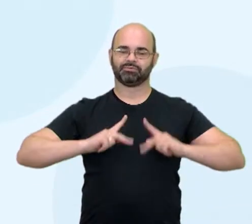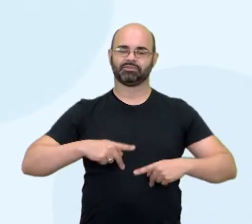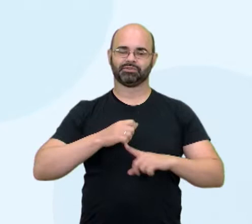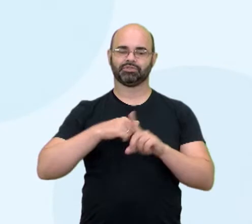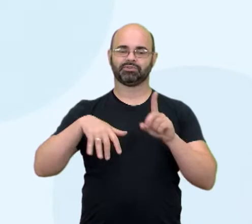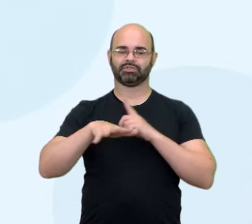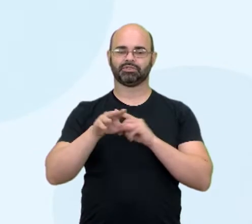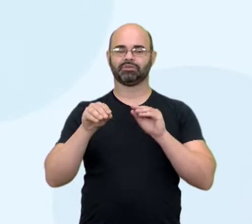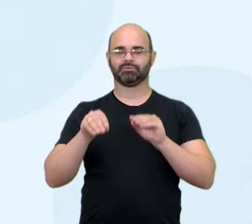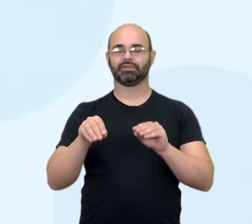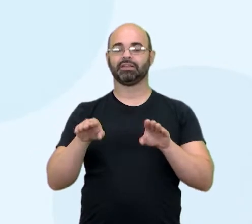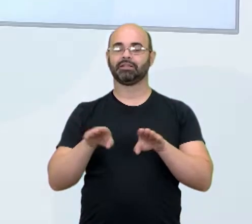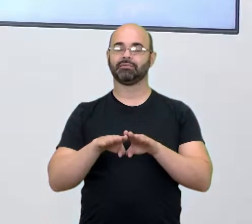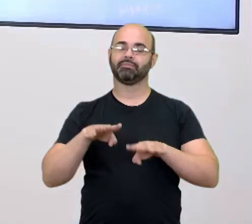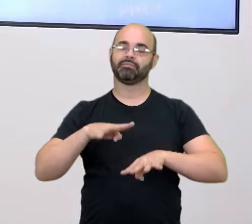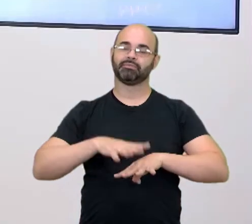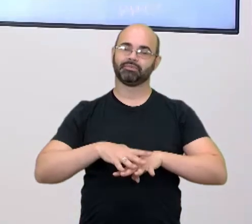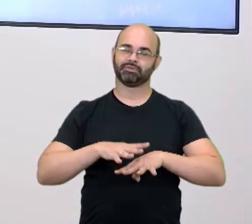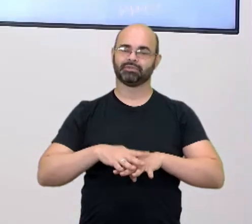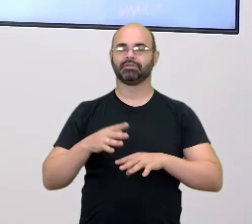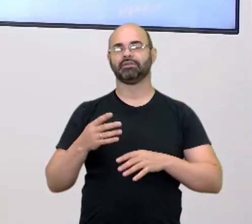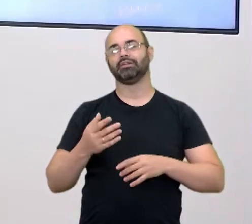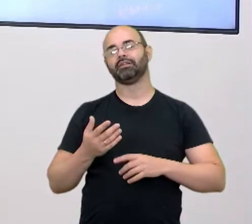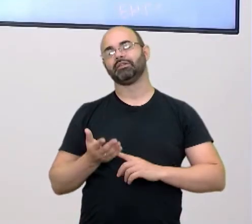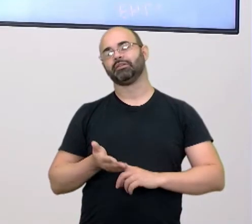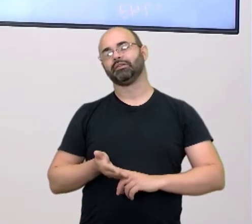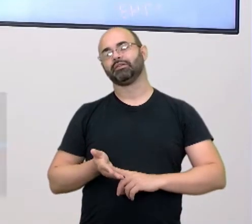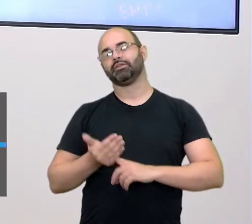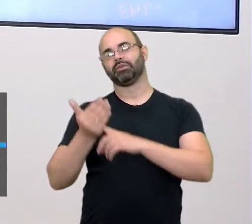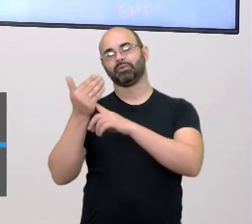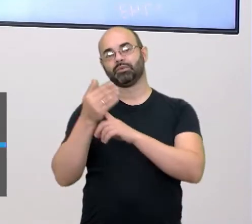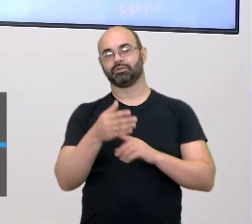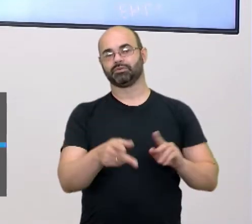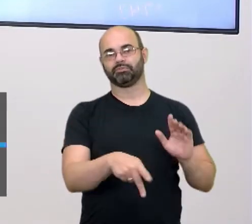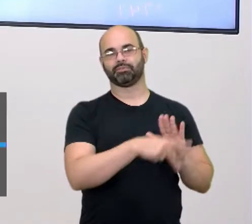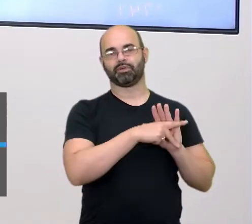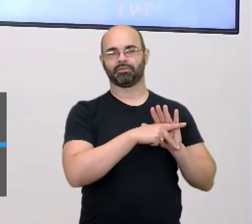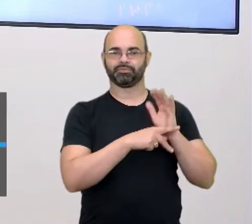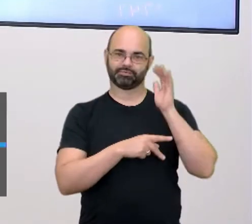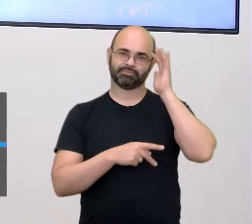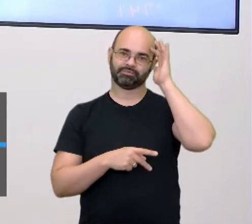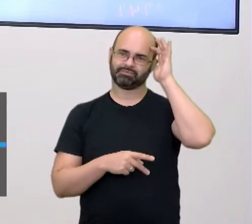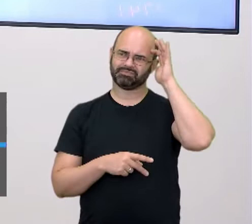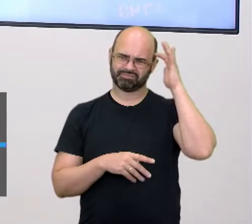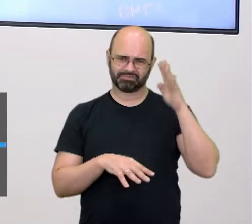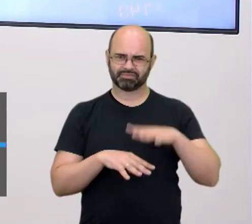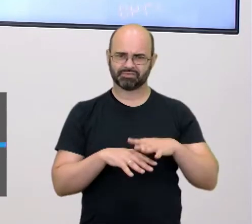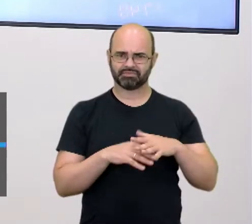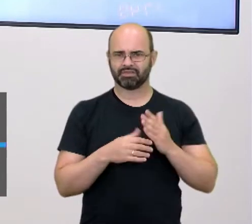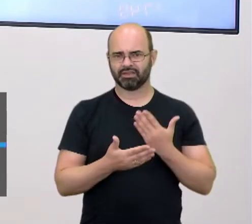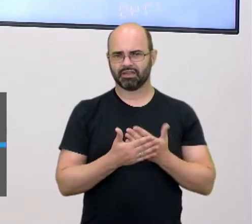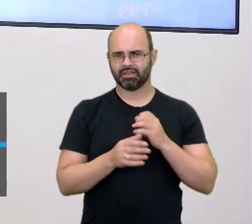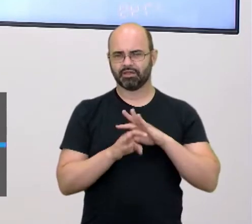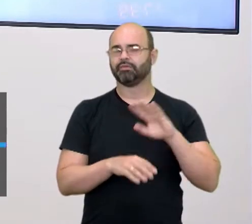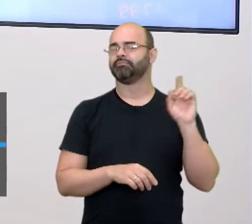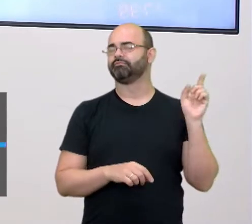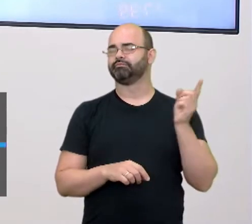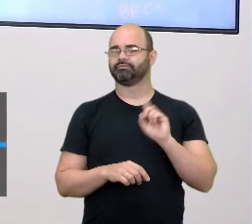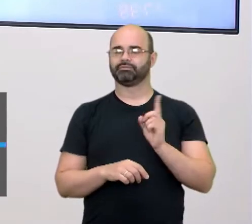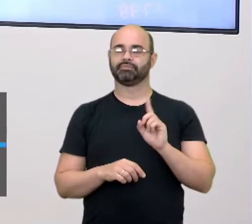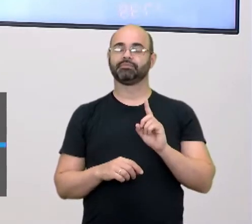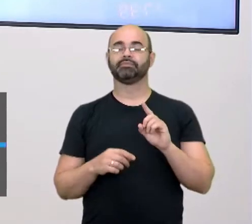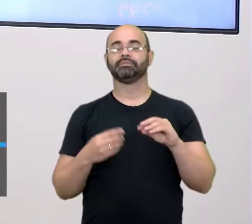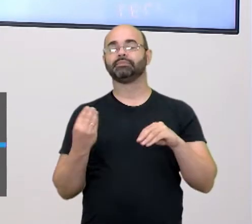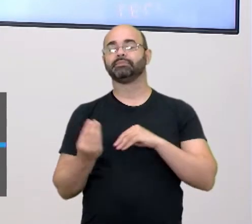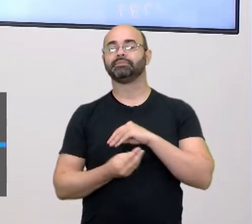ainda matemática e suas tecnologias, né? Então a gente, aula de matemática, não é isso, né? A gente procura integrar